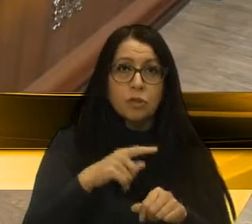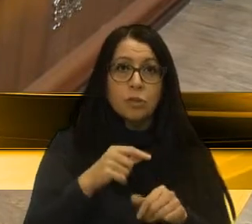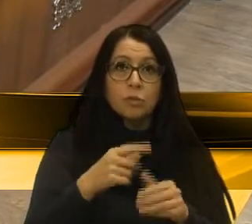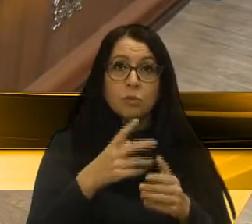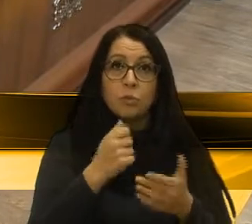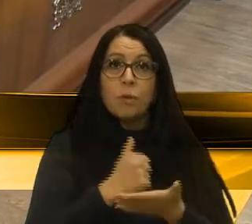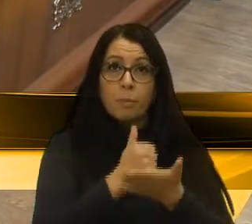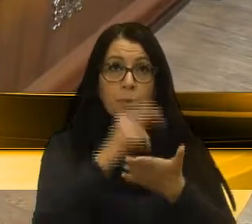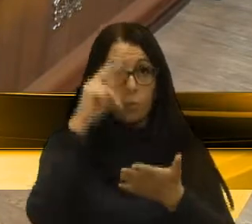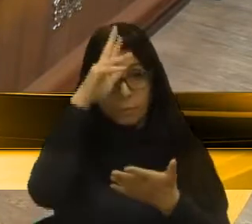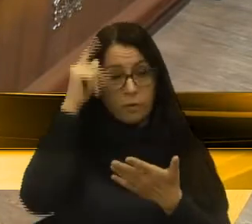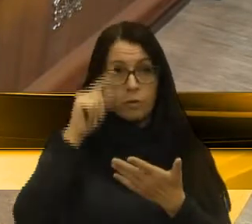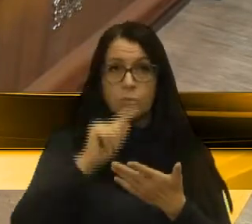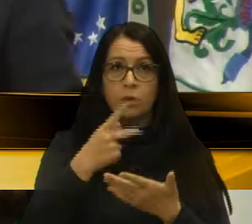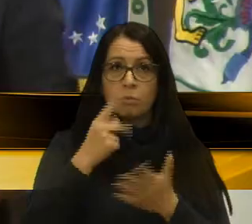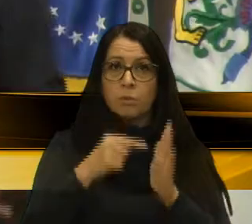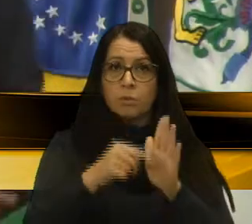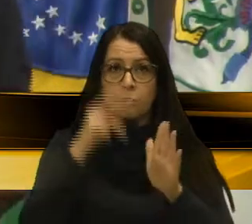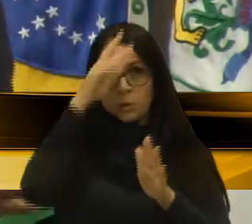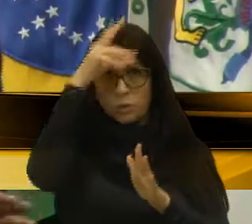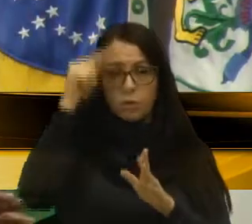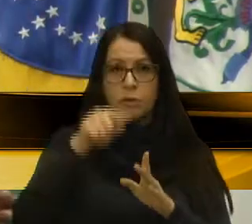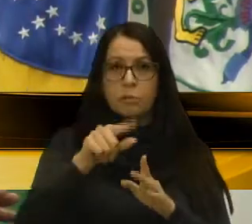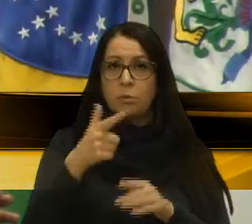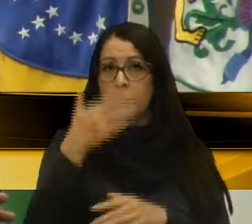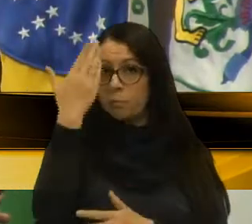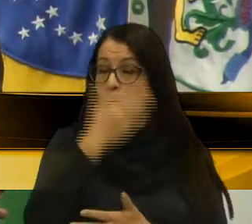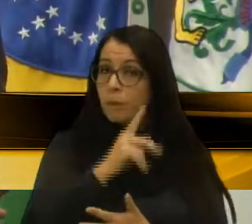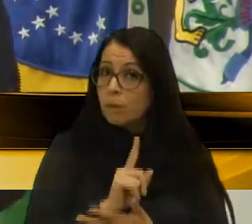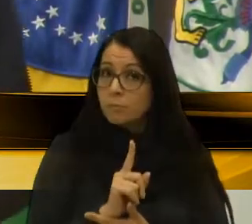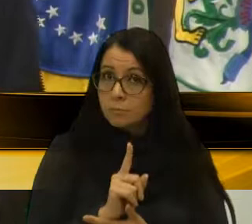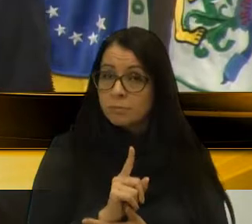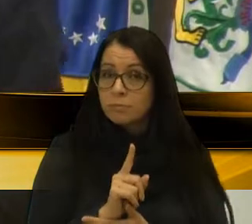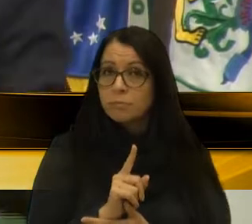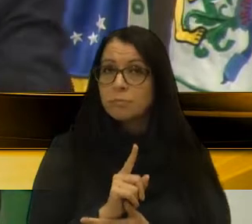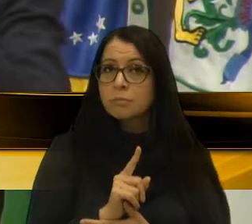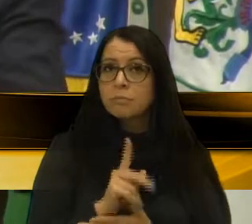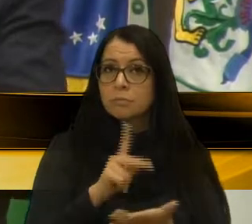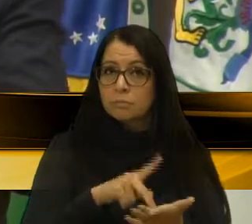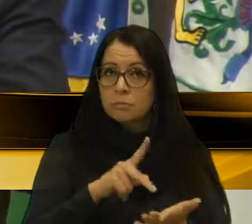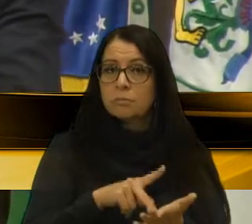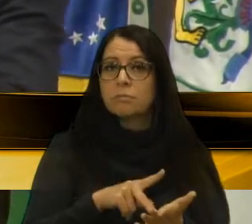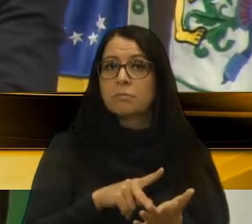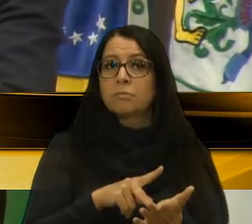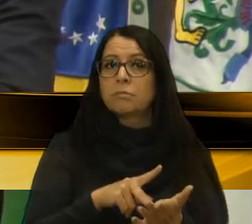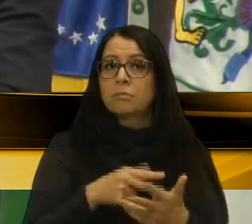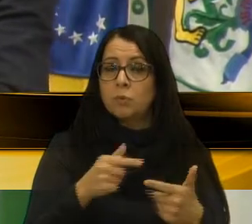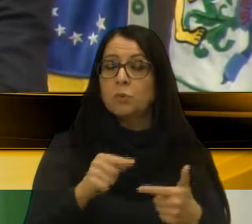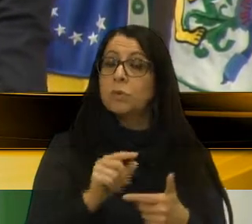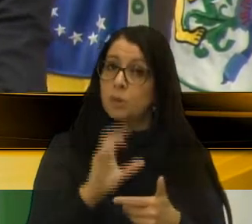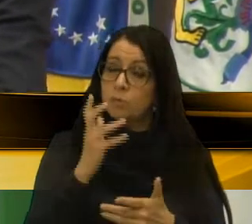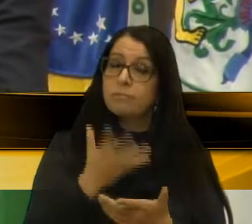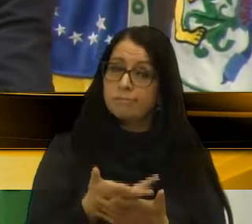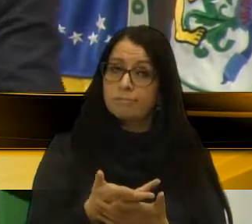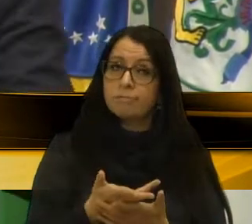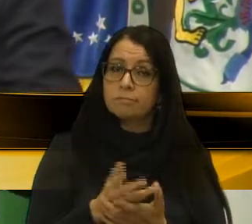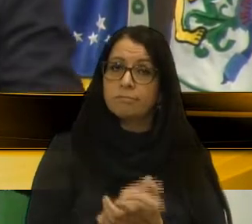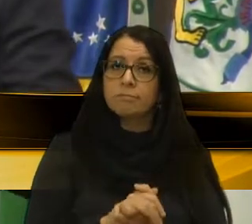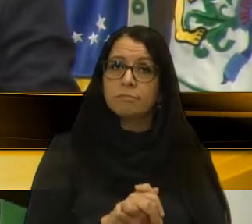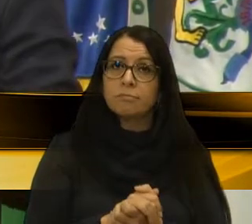prefeito. Então, eu não quero trazer o prefeito aqui porque não tem nenhuma prova. Mas, de fato, aquela situação, ela, então,